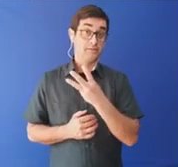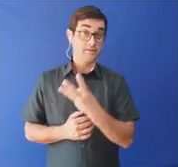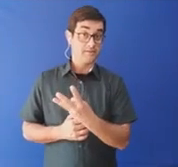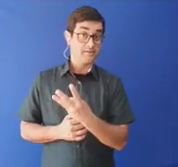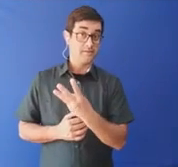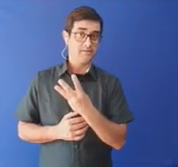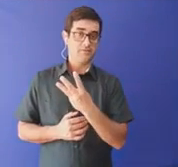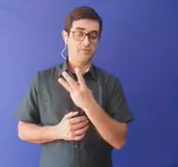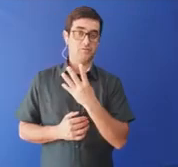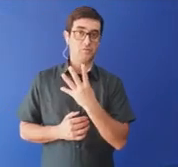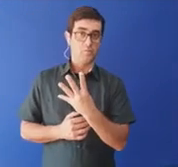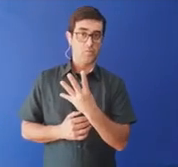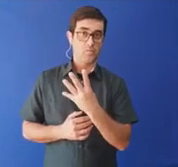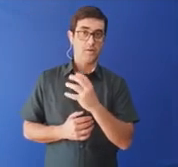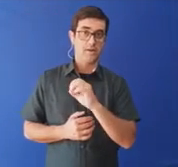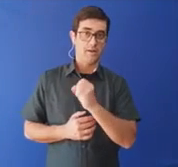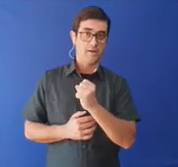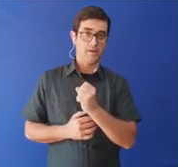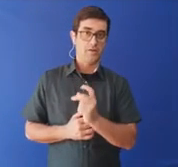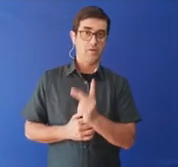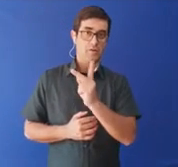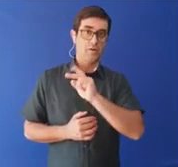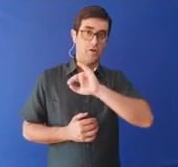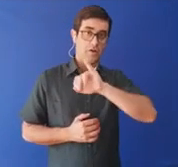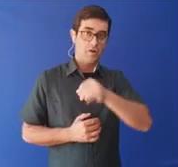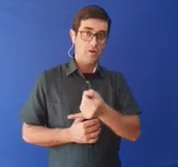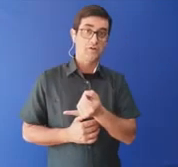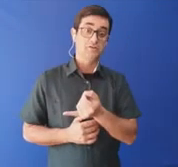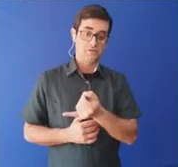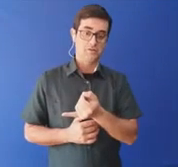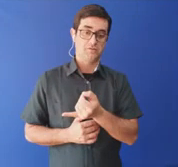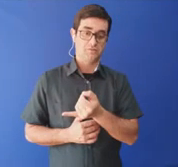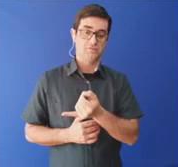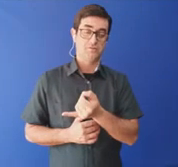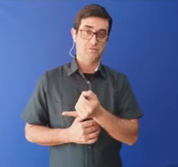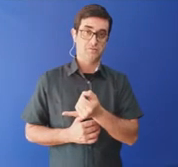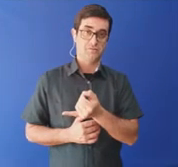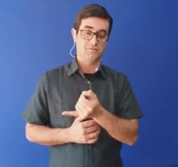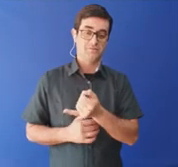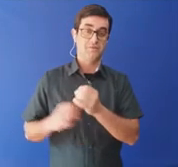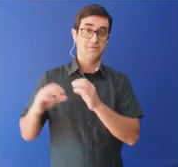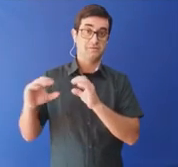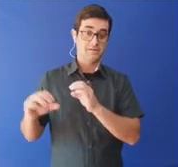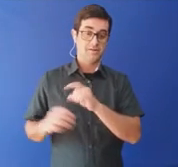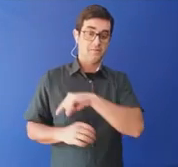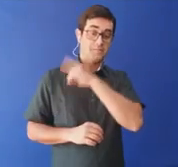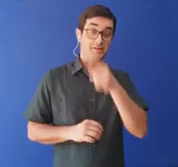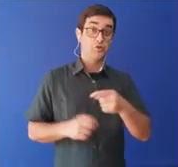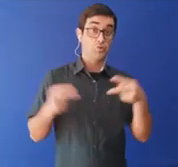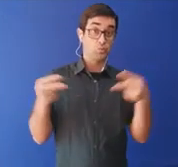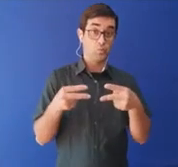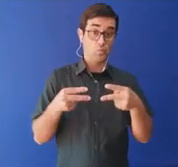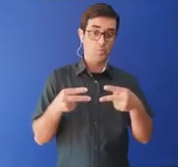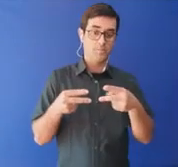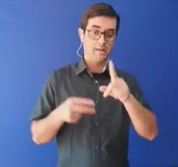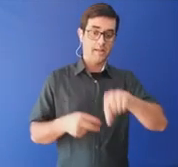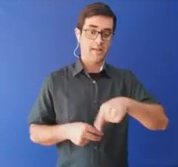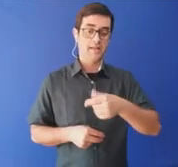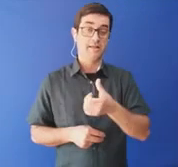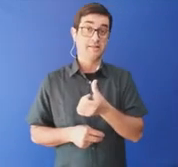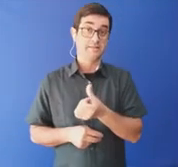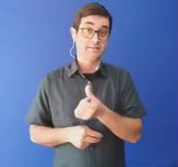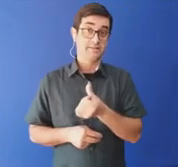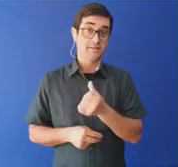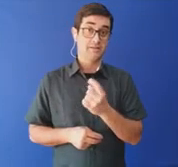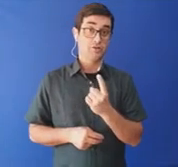kJ para eu quebrar carbono-carbono. Né? Já uma ligação dupla é 612, não é bem o